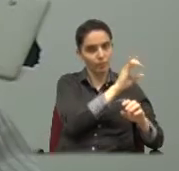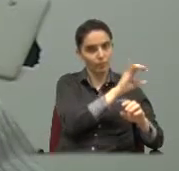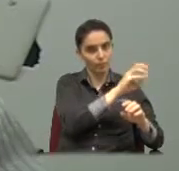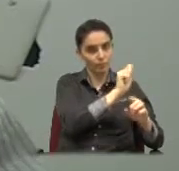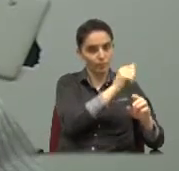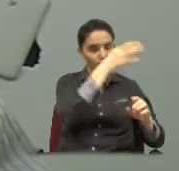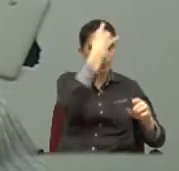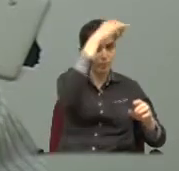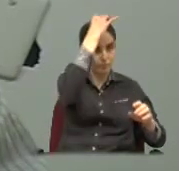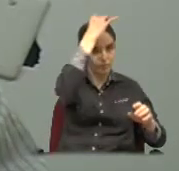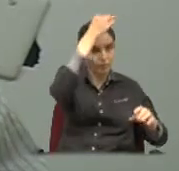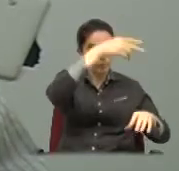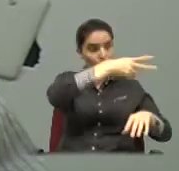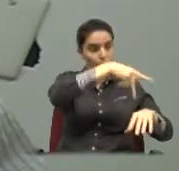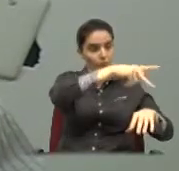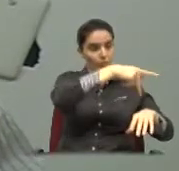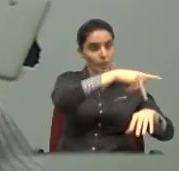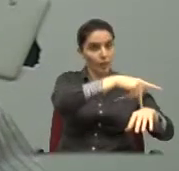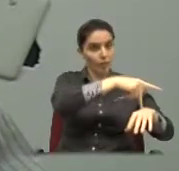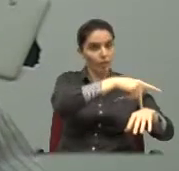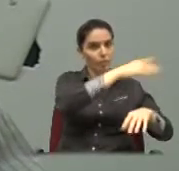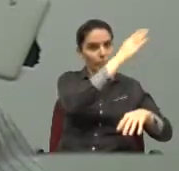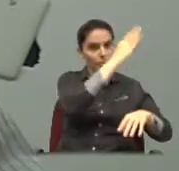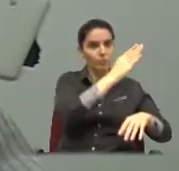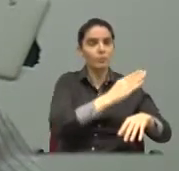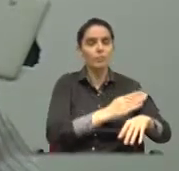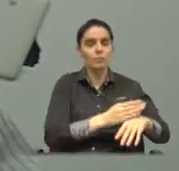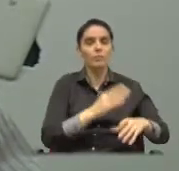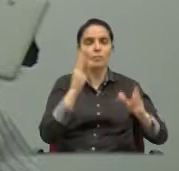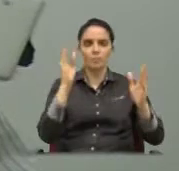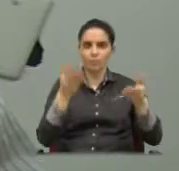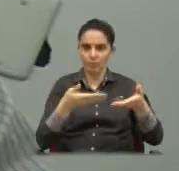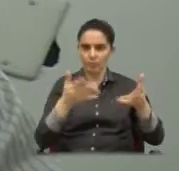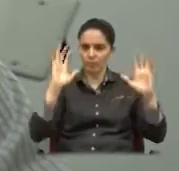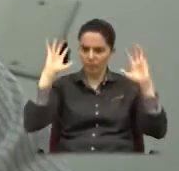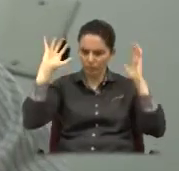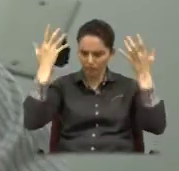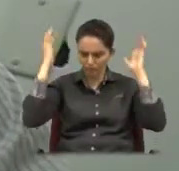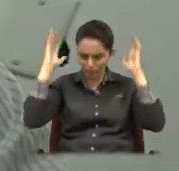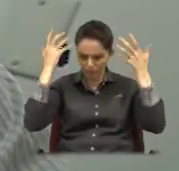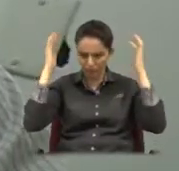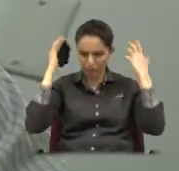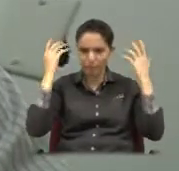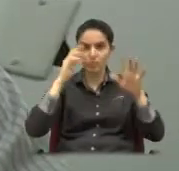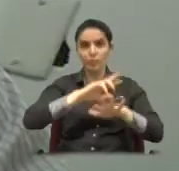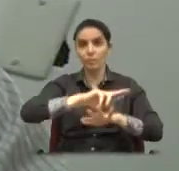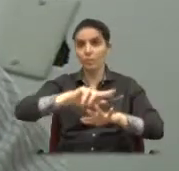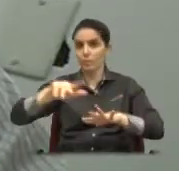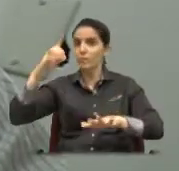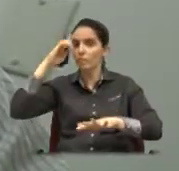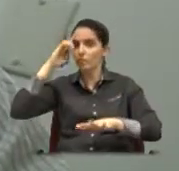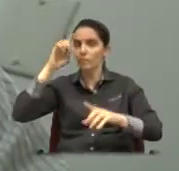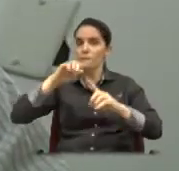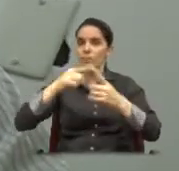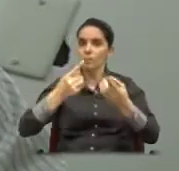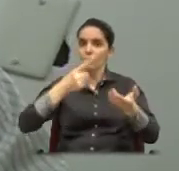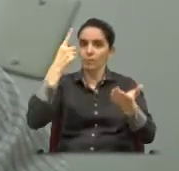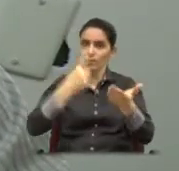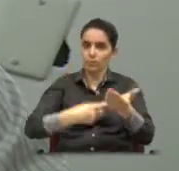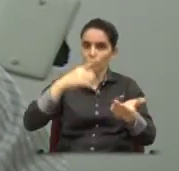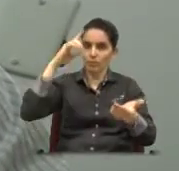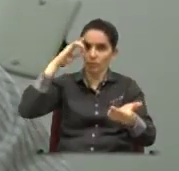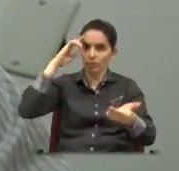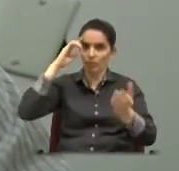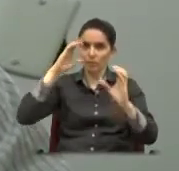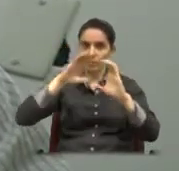da Padroeira do Brasil já foi celebrada em diversas datas, mas foi determinado em Assembleia